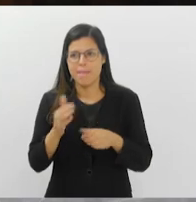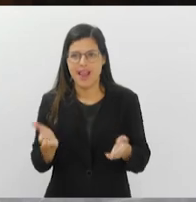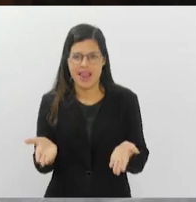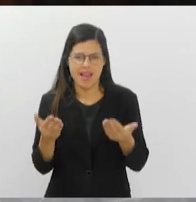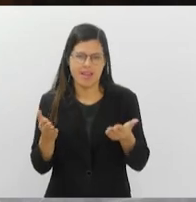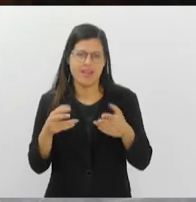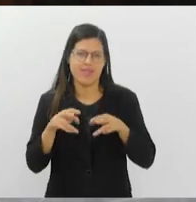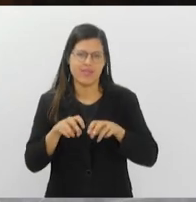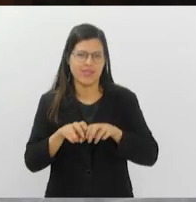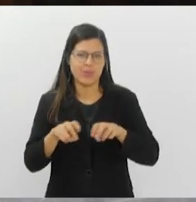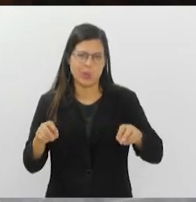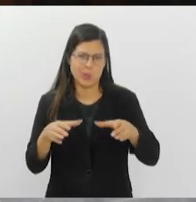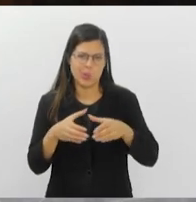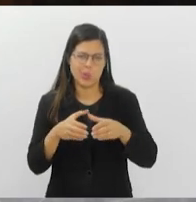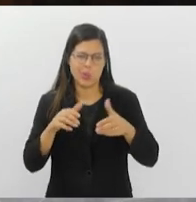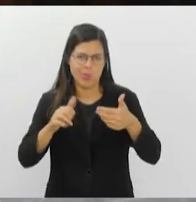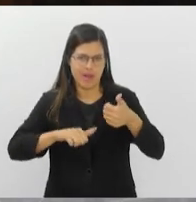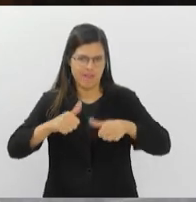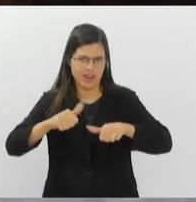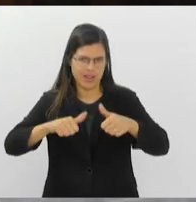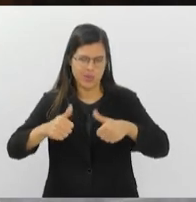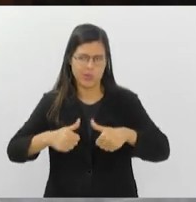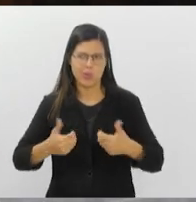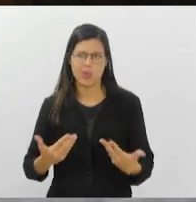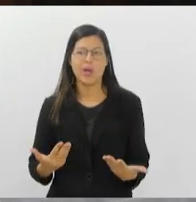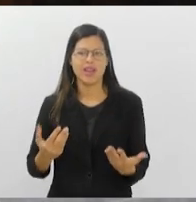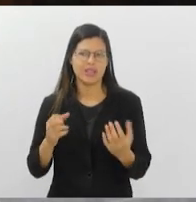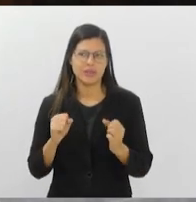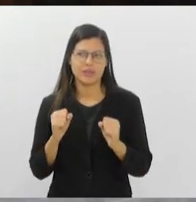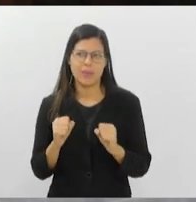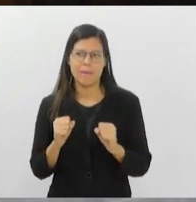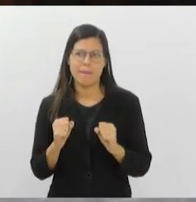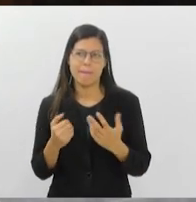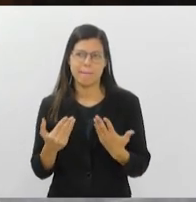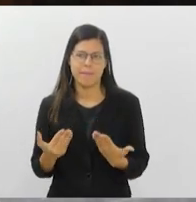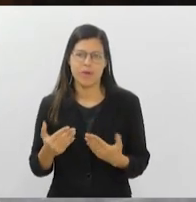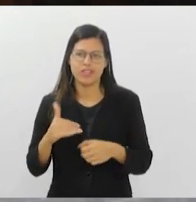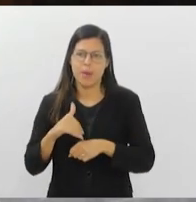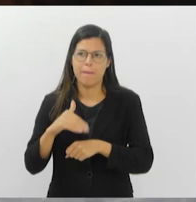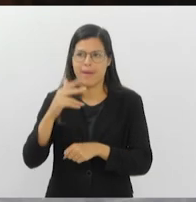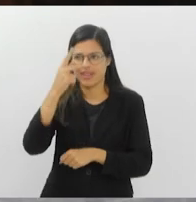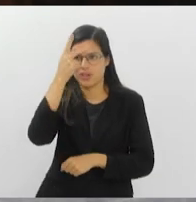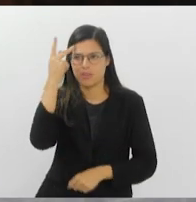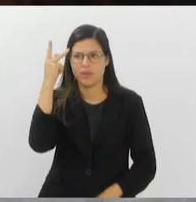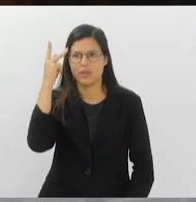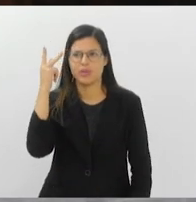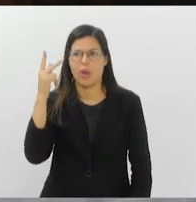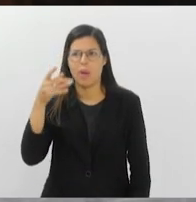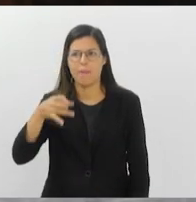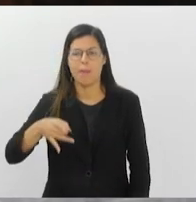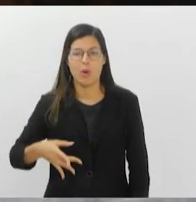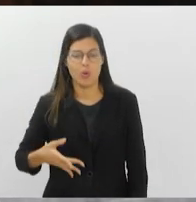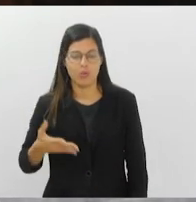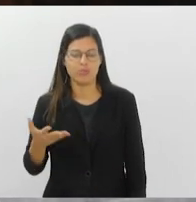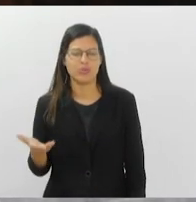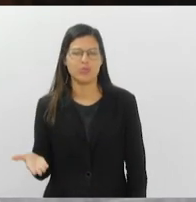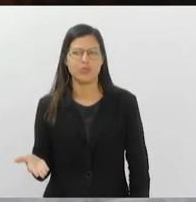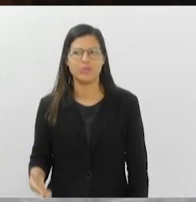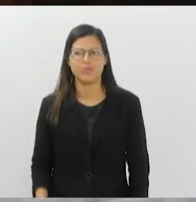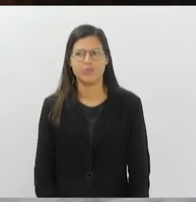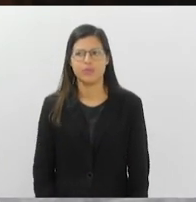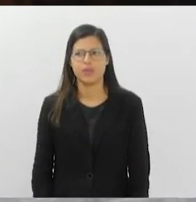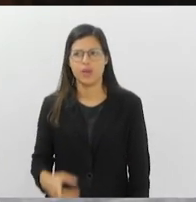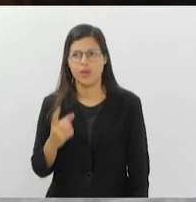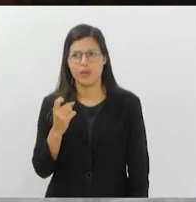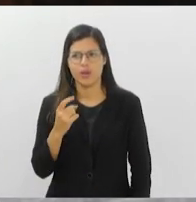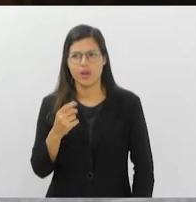banca avaliadora. A gente pode contemplar, né, mais pessoas. E aí, por último, assim, a única